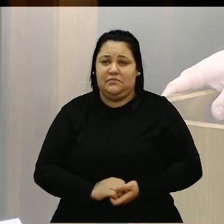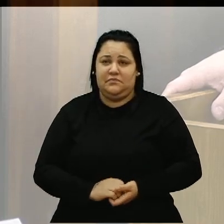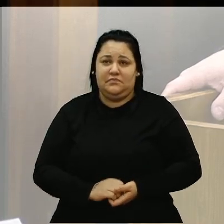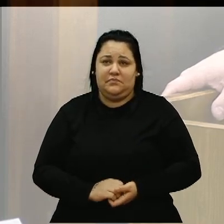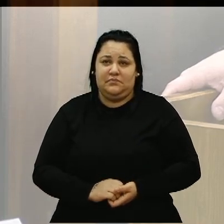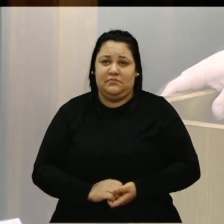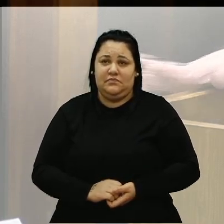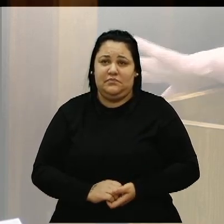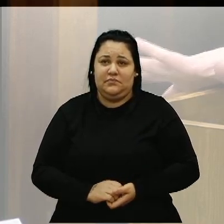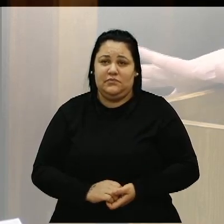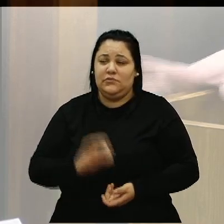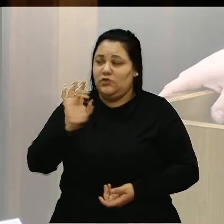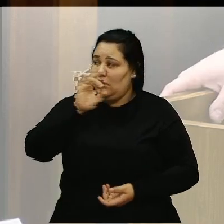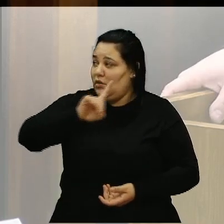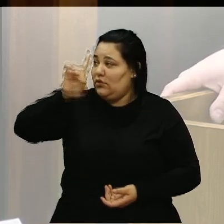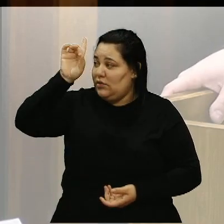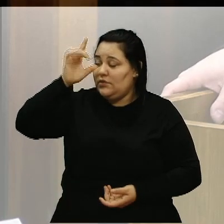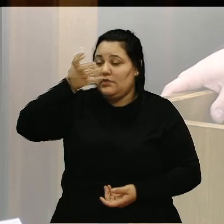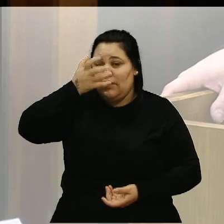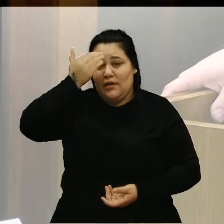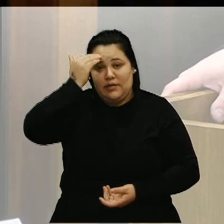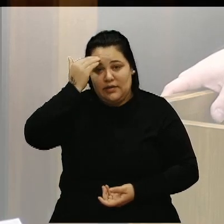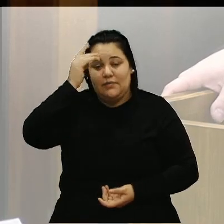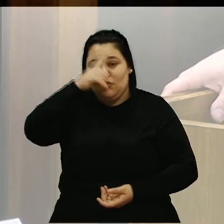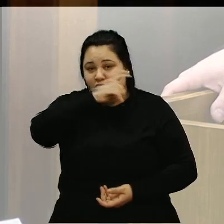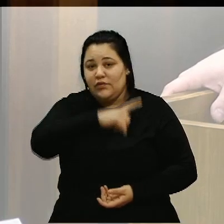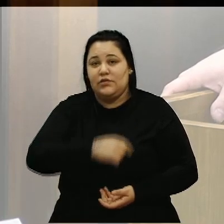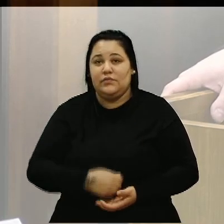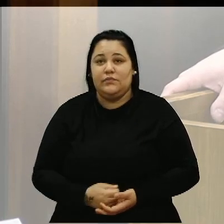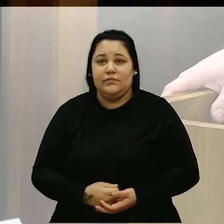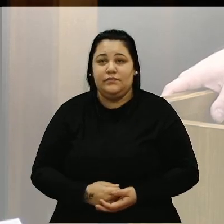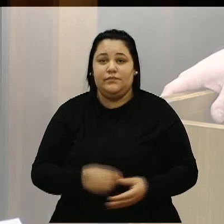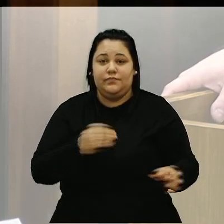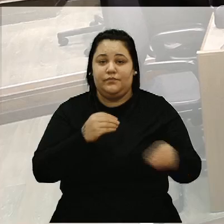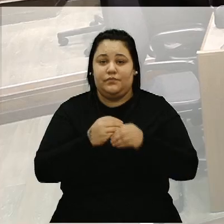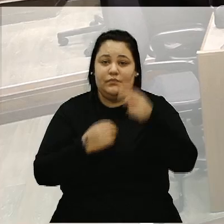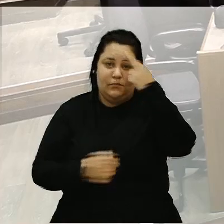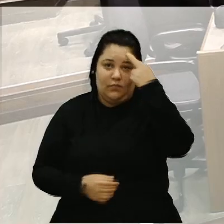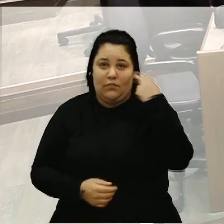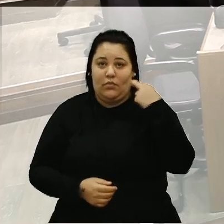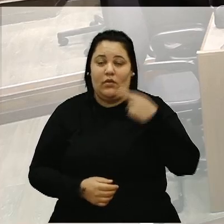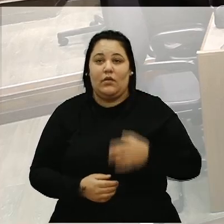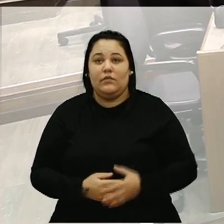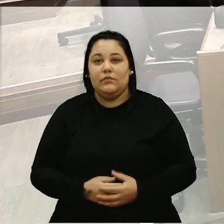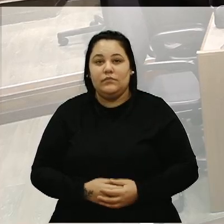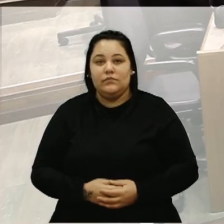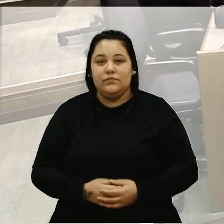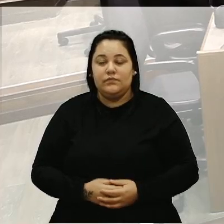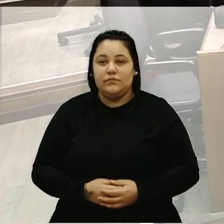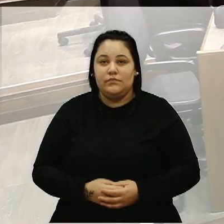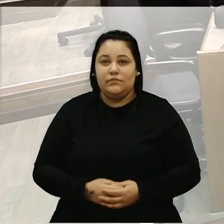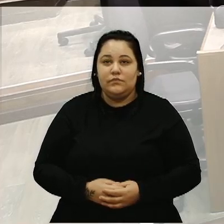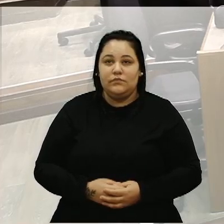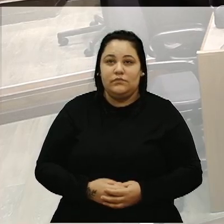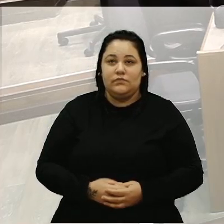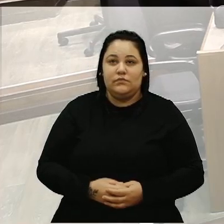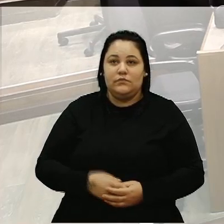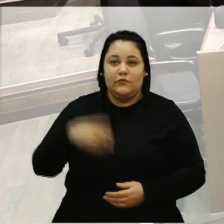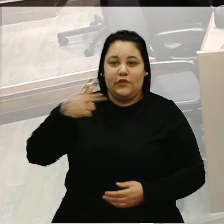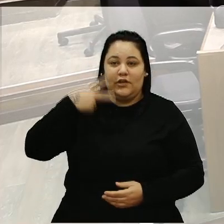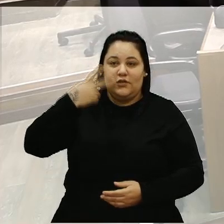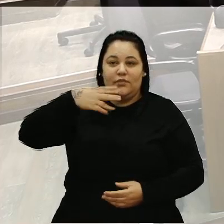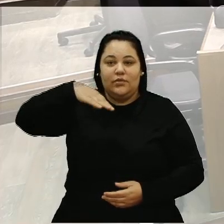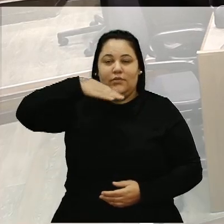Por Deus, eu estou querendo entender, mas está difícil. Sua parte, vereador Rafael. Vereador Bortola, o senhor já foi em festa assim,